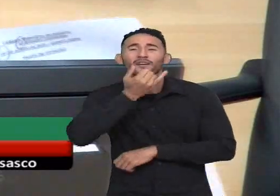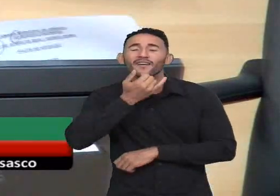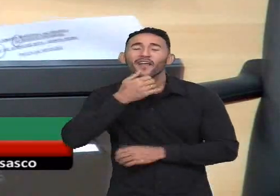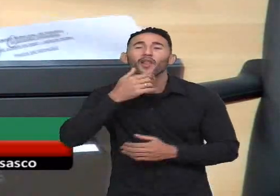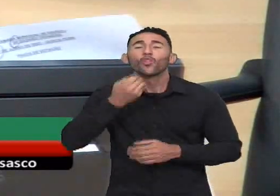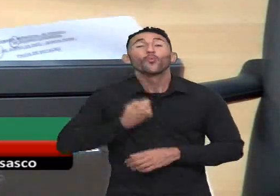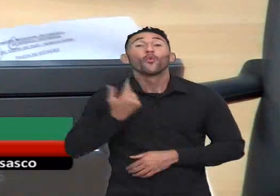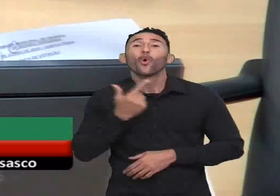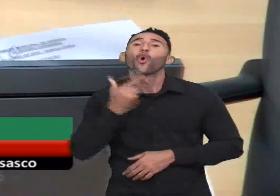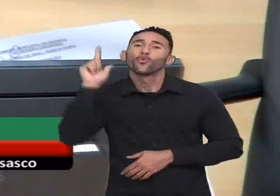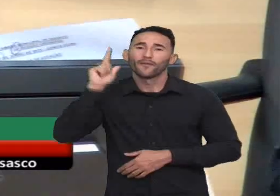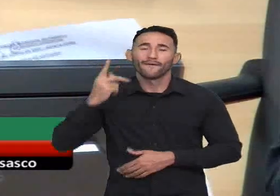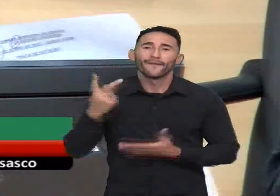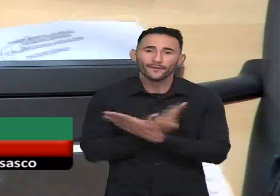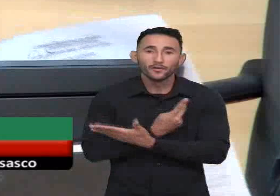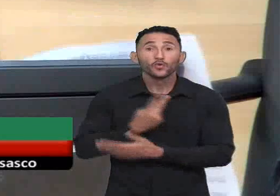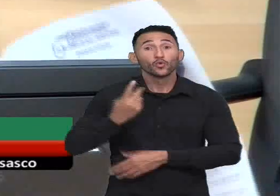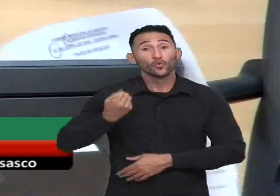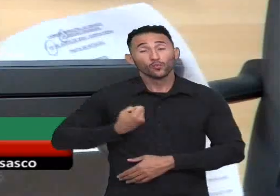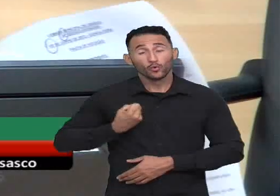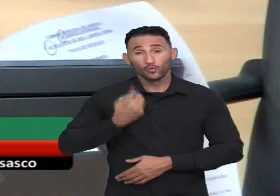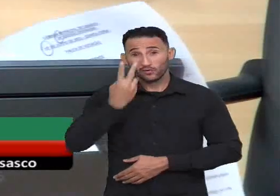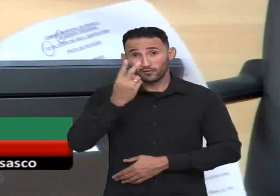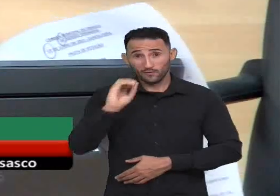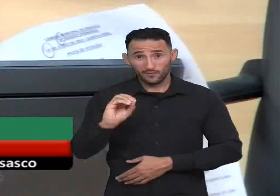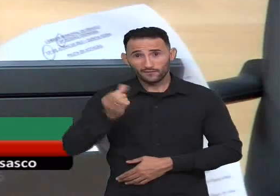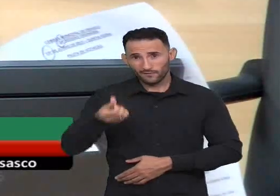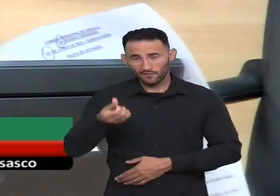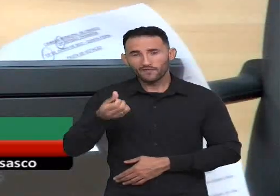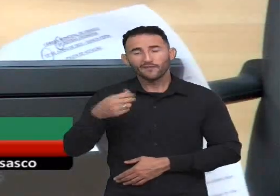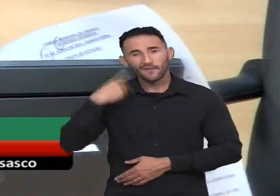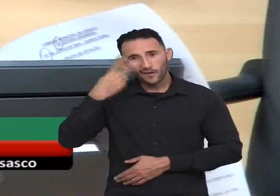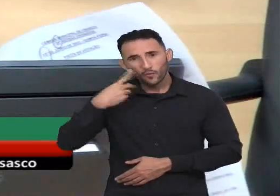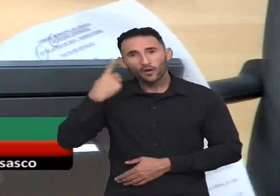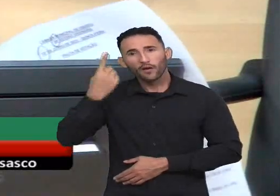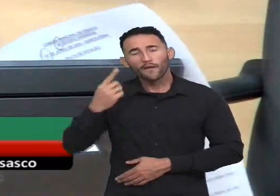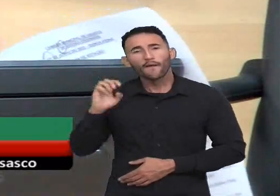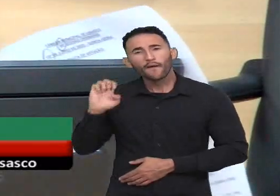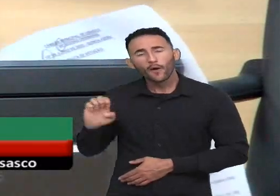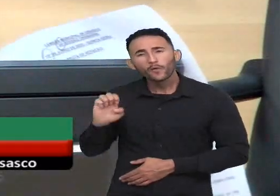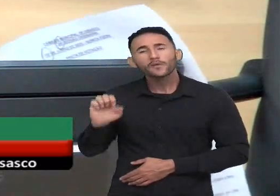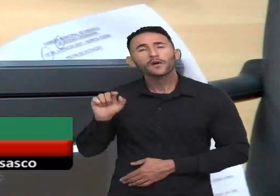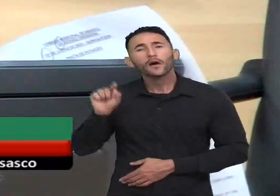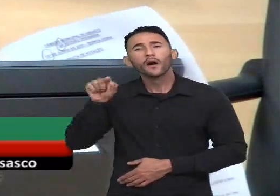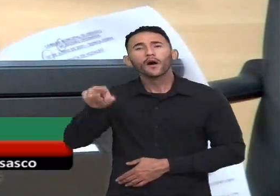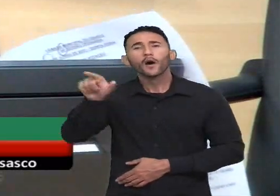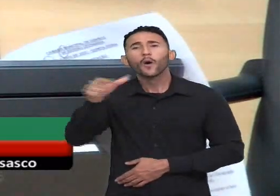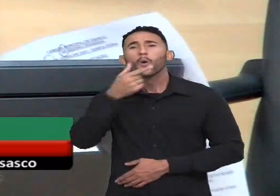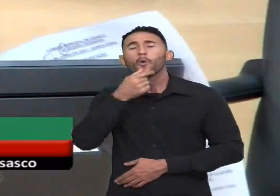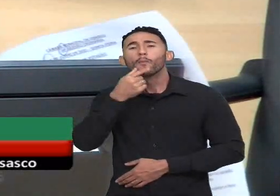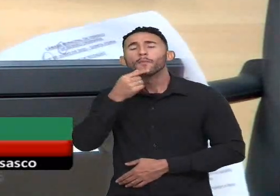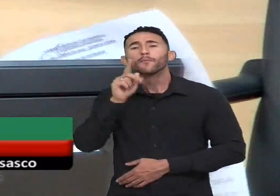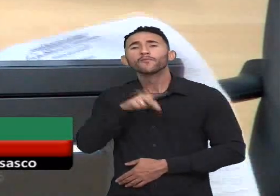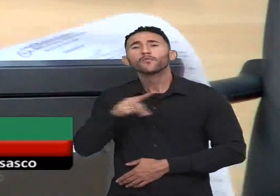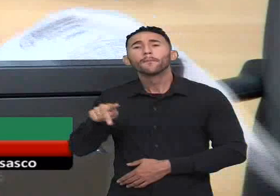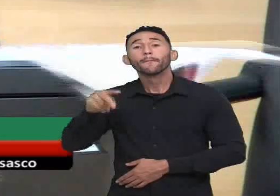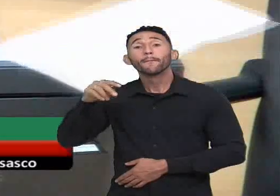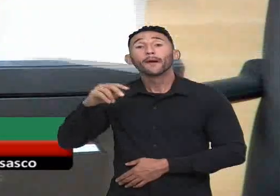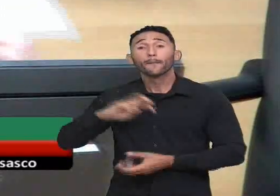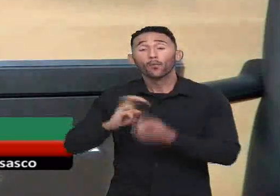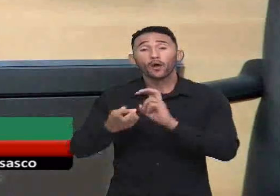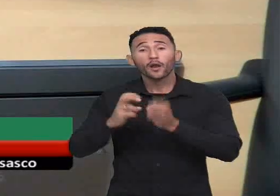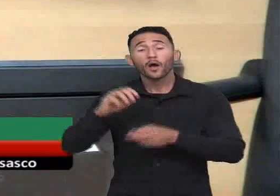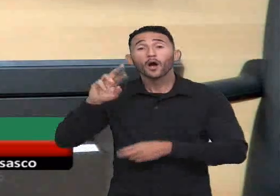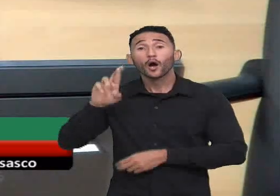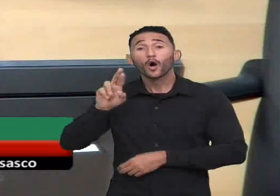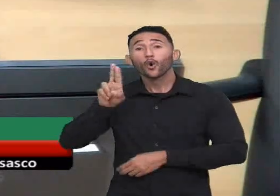número errado, 206 de 2023, da nobre vereadora Elza Oliveira, ao mestre Rubão, por uma vida dedicada à